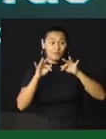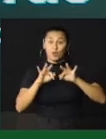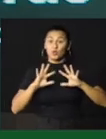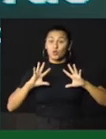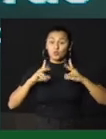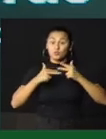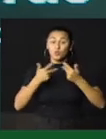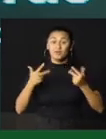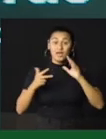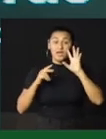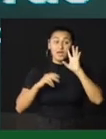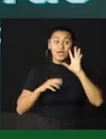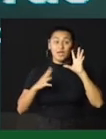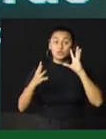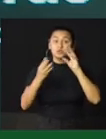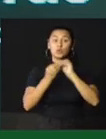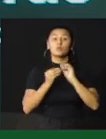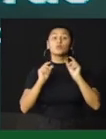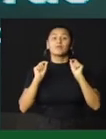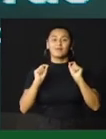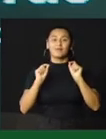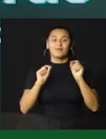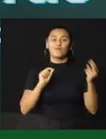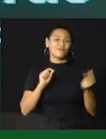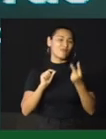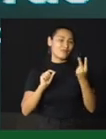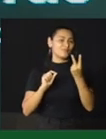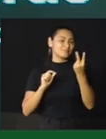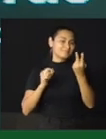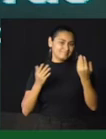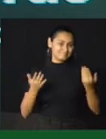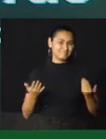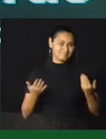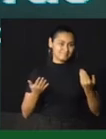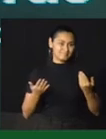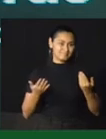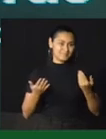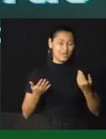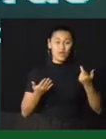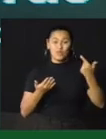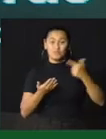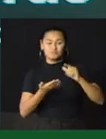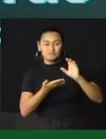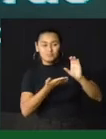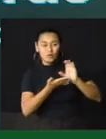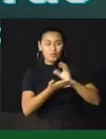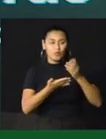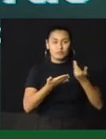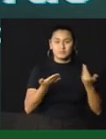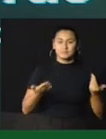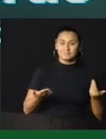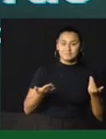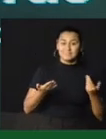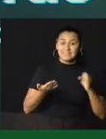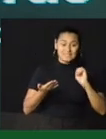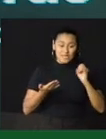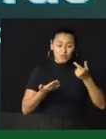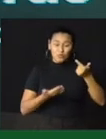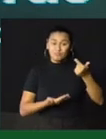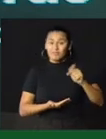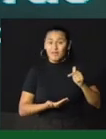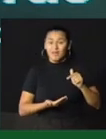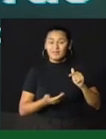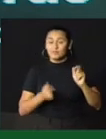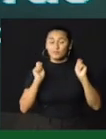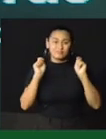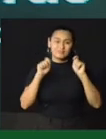se resume a custo sem custo sem custo viável sem competitividade não há eh